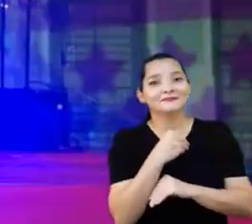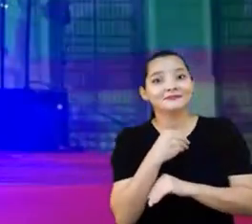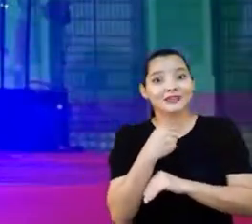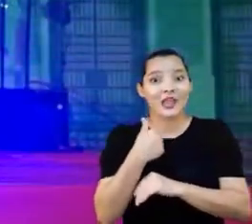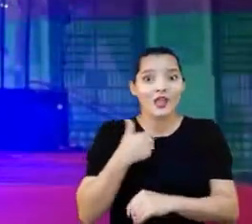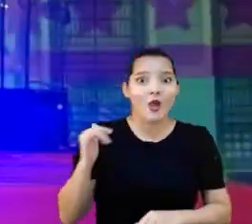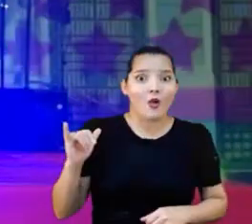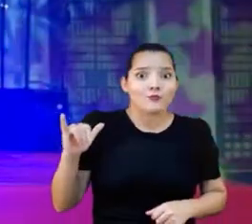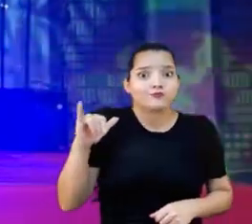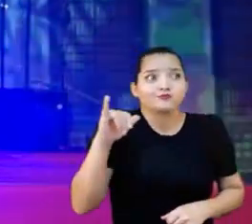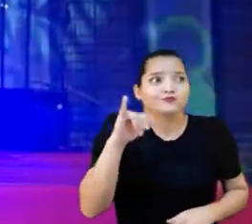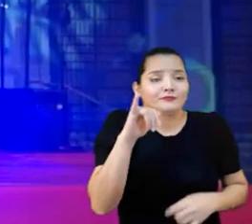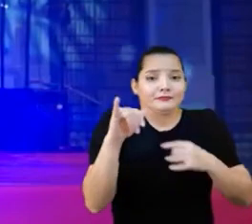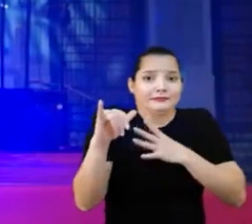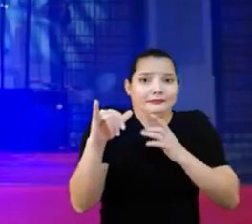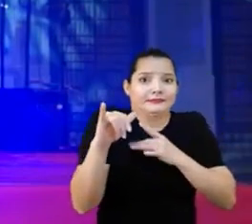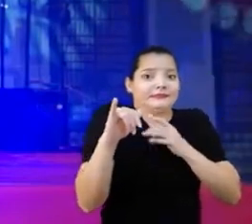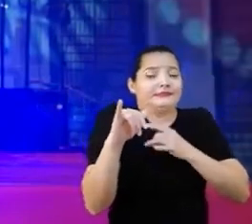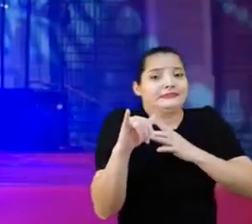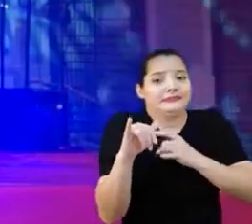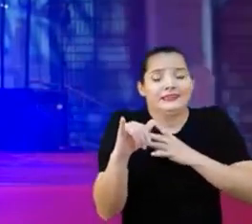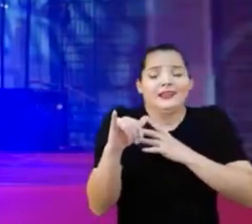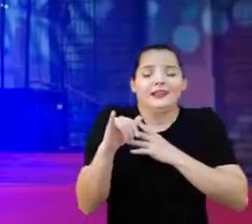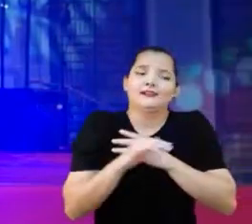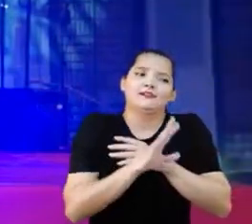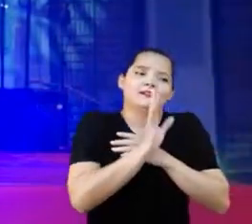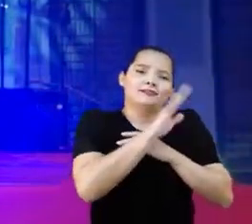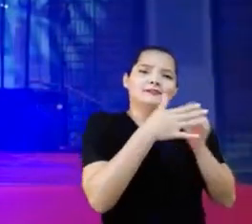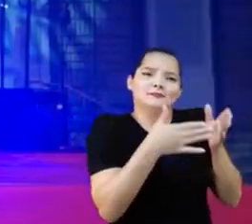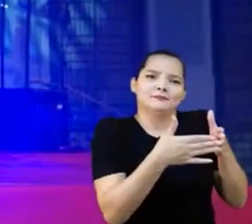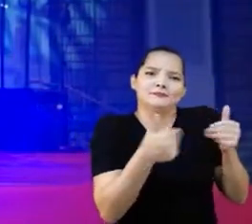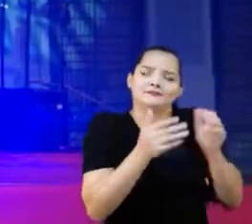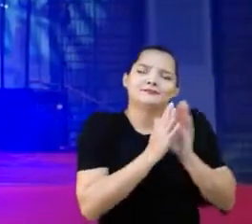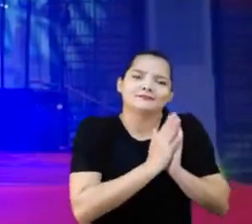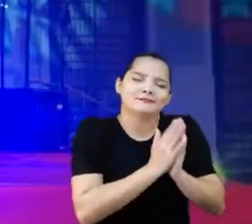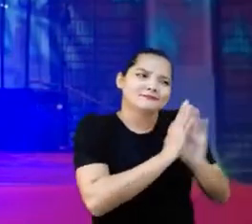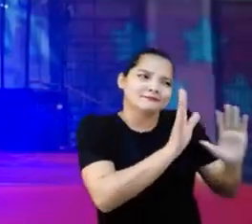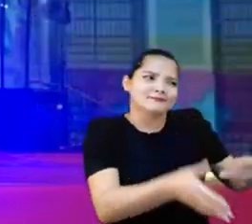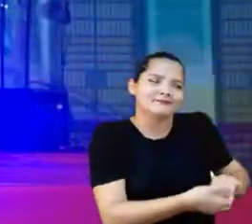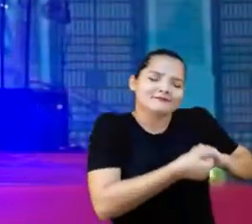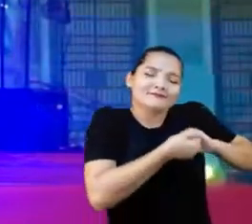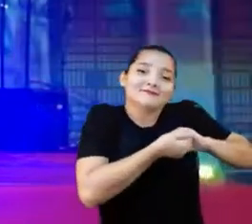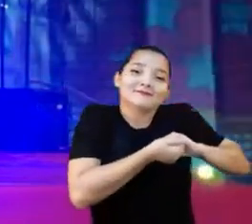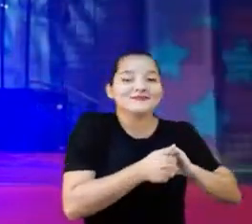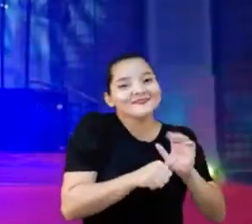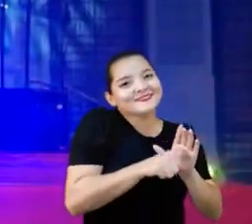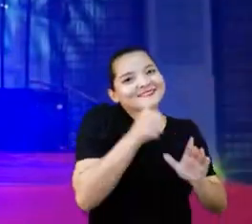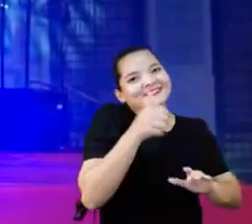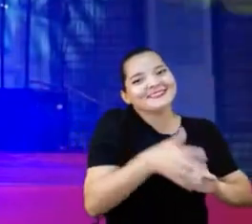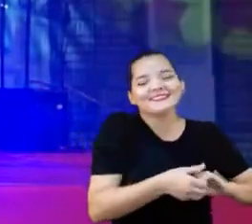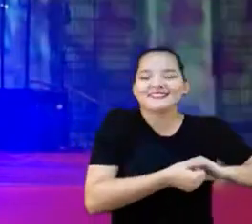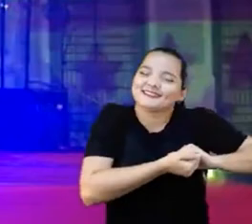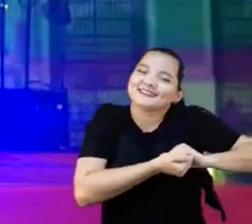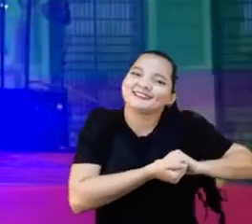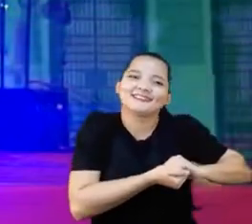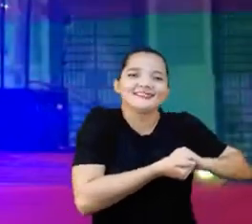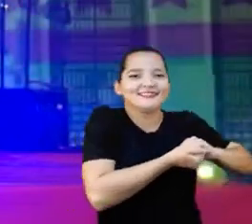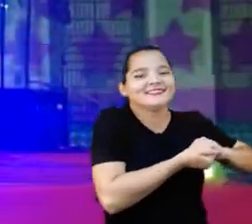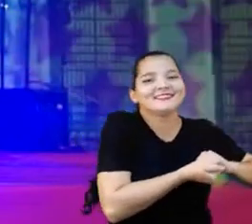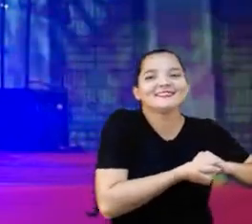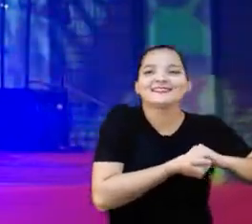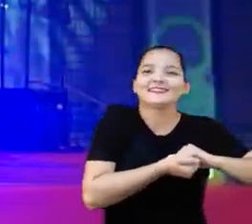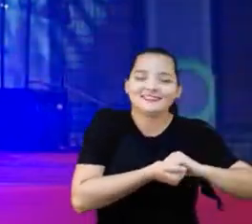Foi por medo de avião que eu segurei pela primeira vez a